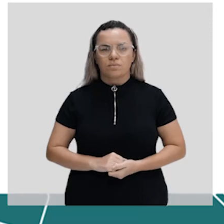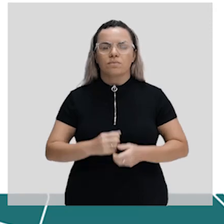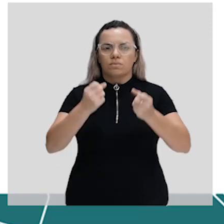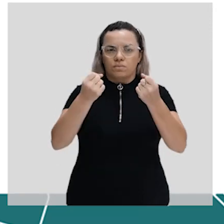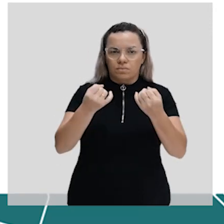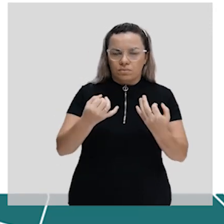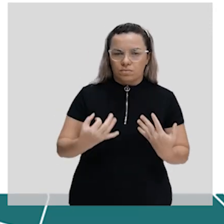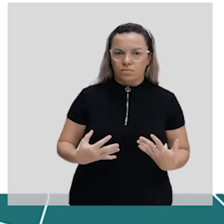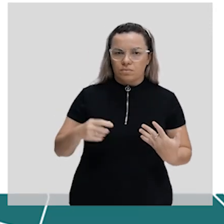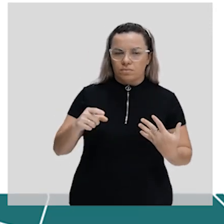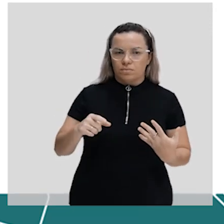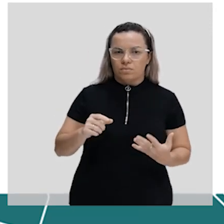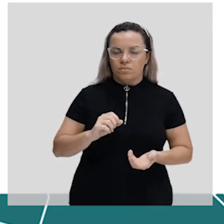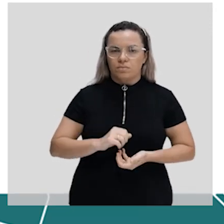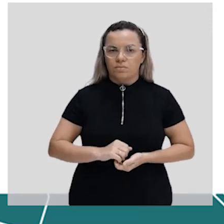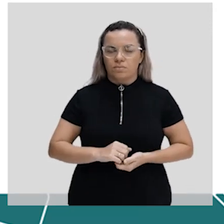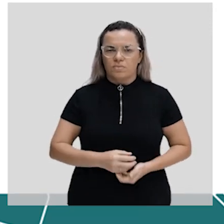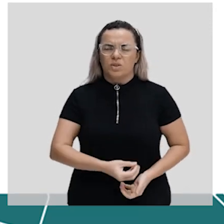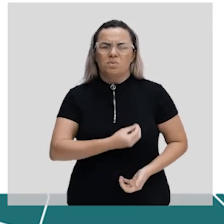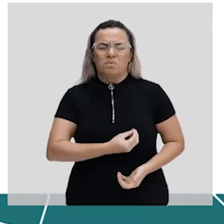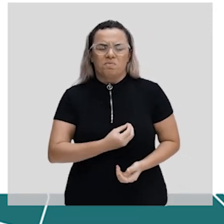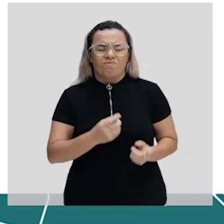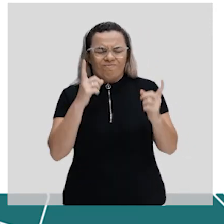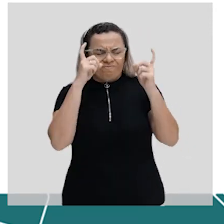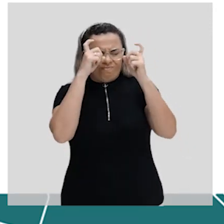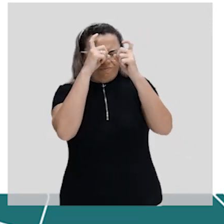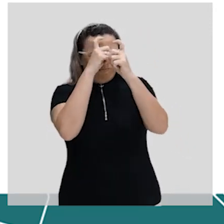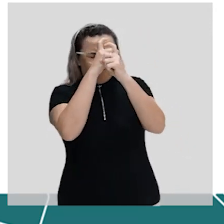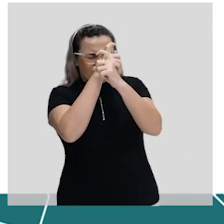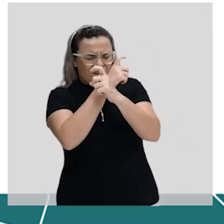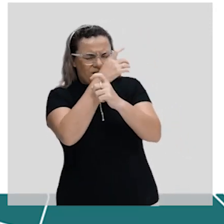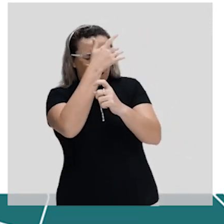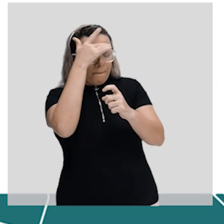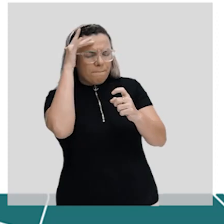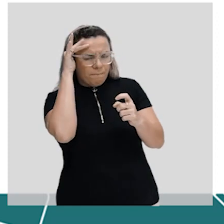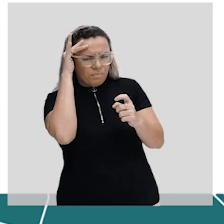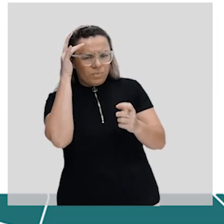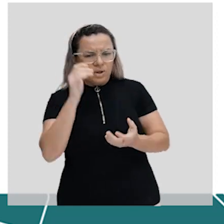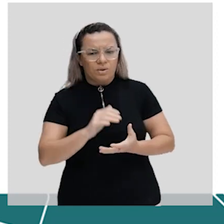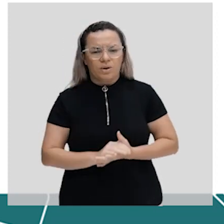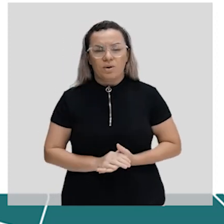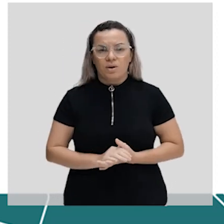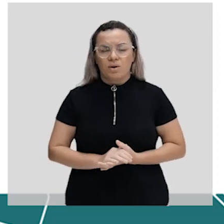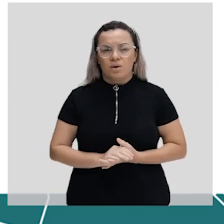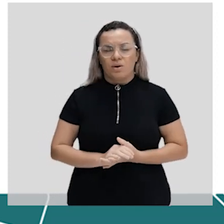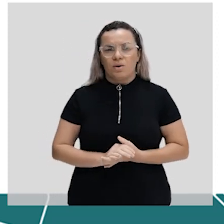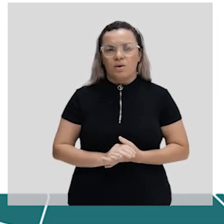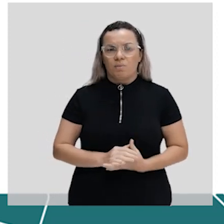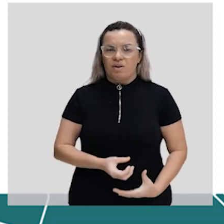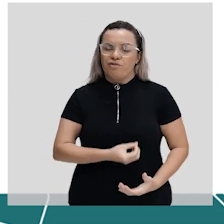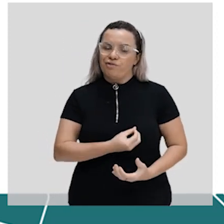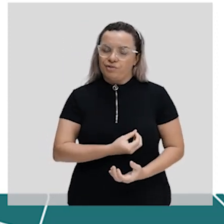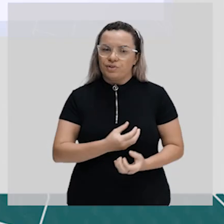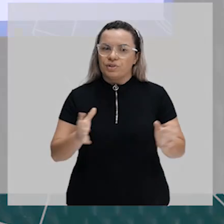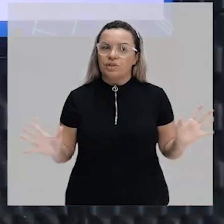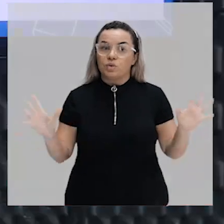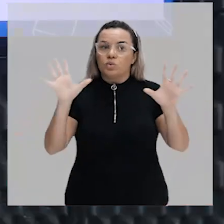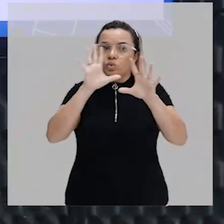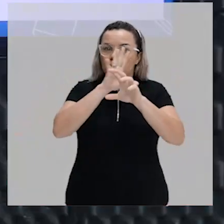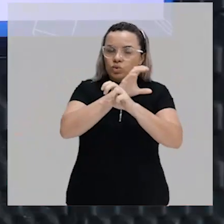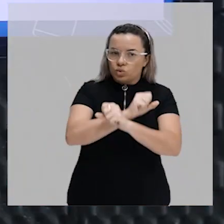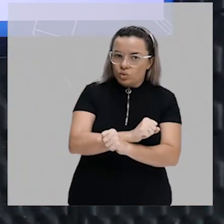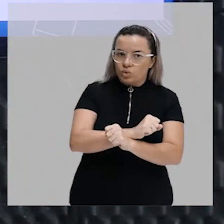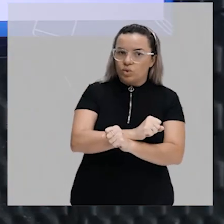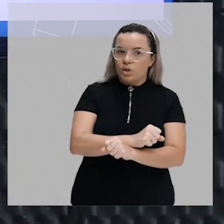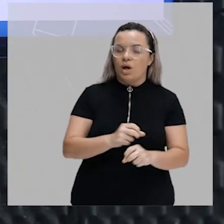aqui de uma vida difícil para a pessoa. Vida obscura é o título do poema, né? Como eu já falei. Então já